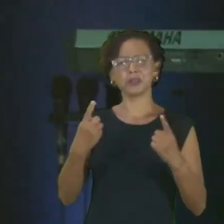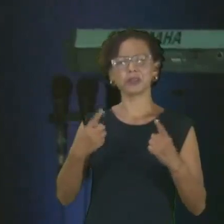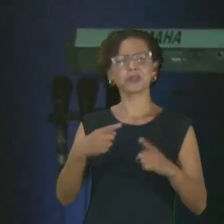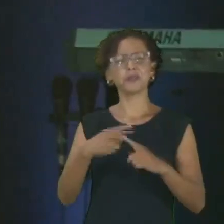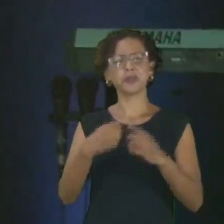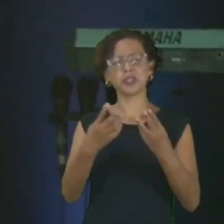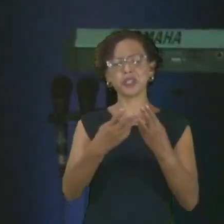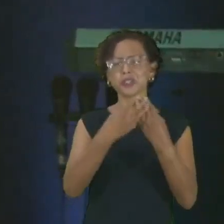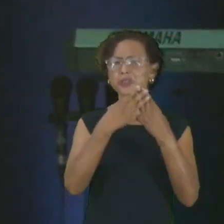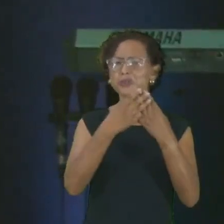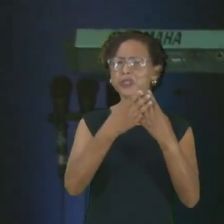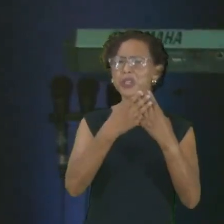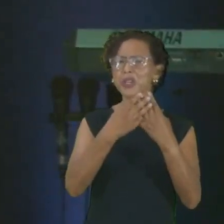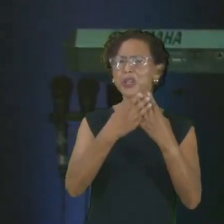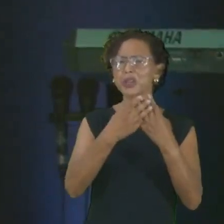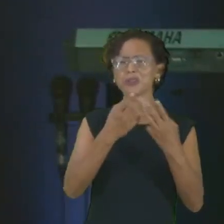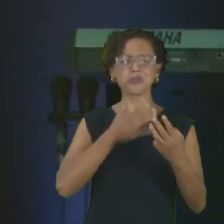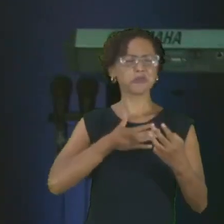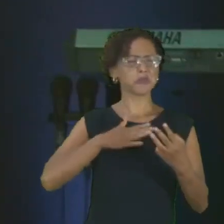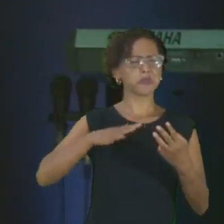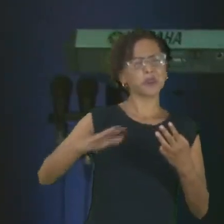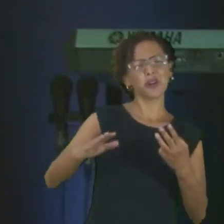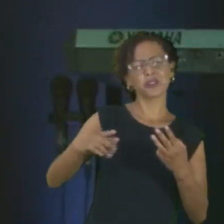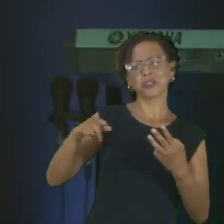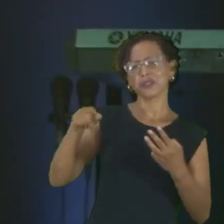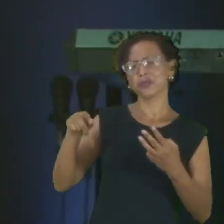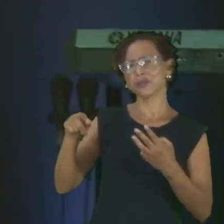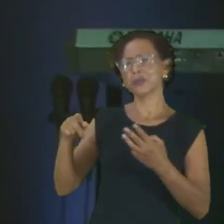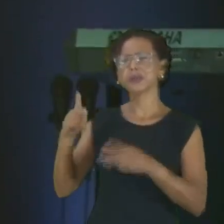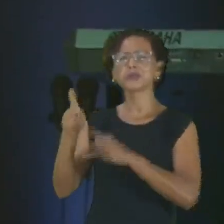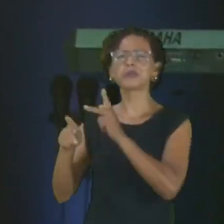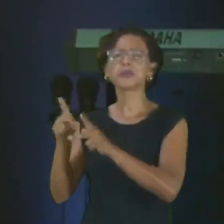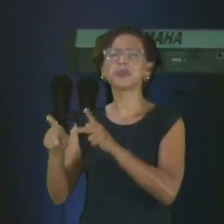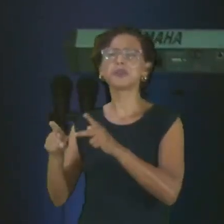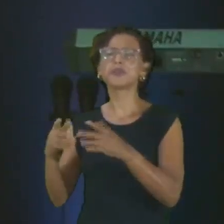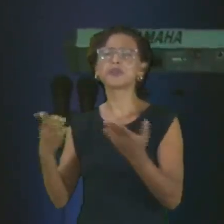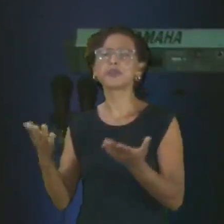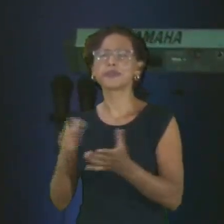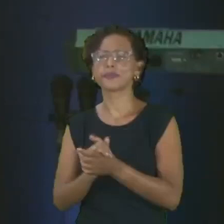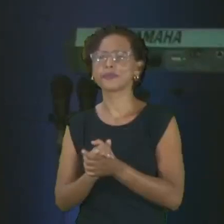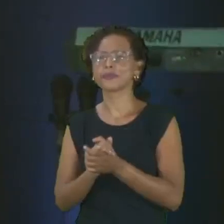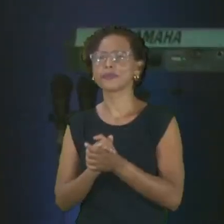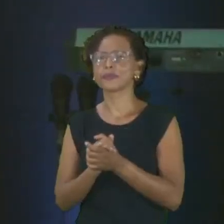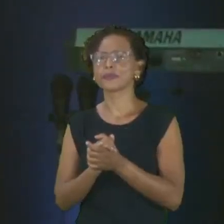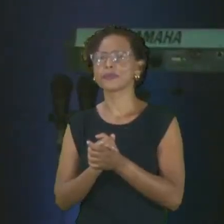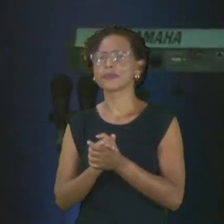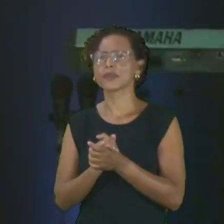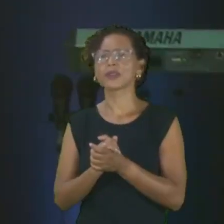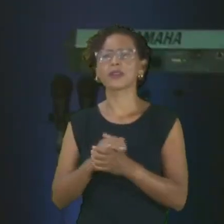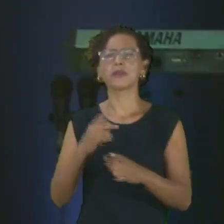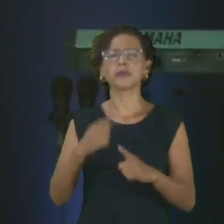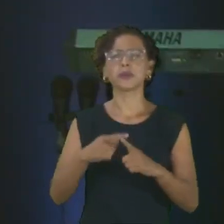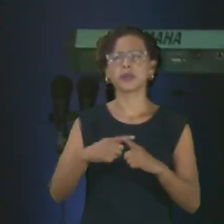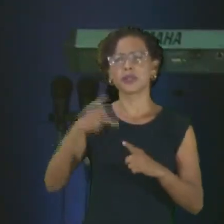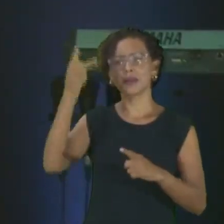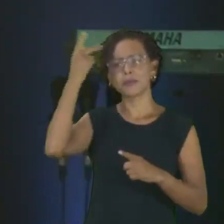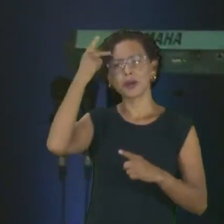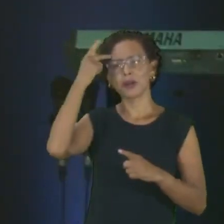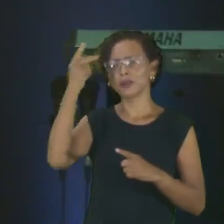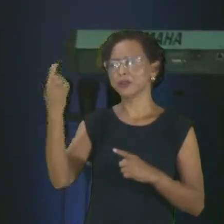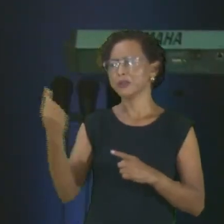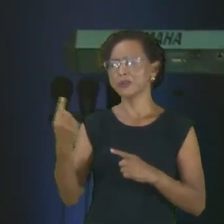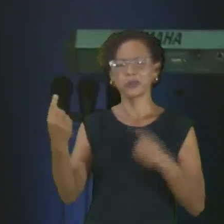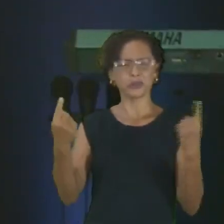de gentios e gentios não gostam de judeus? Porque Paulo diz, dos dois, ele fez